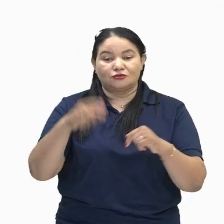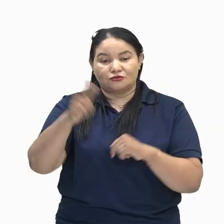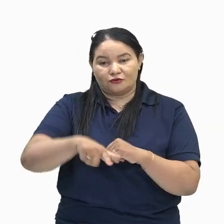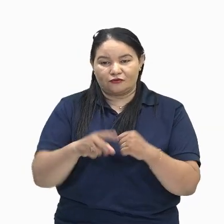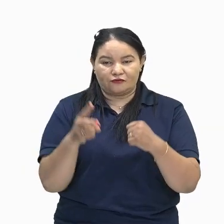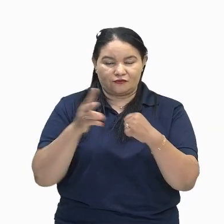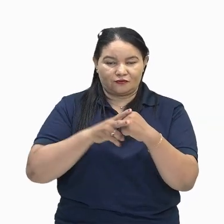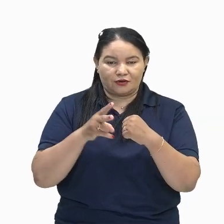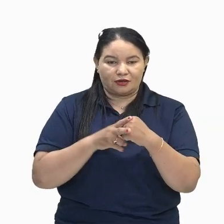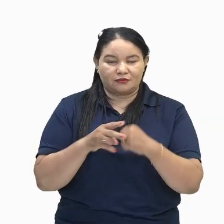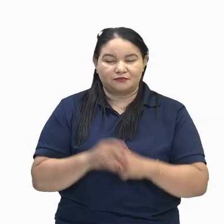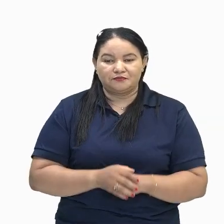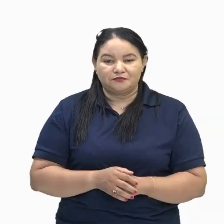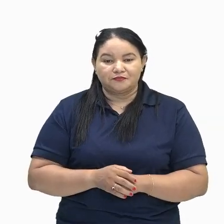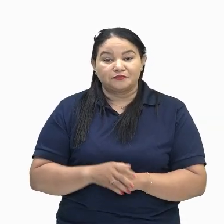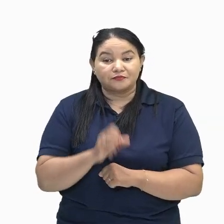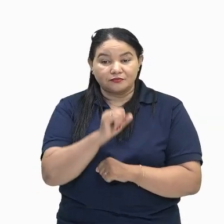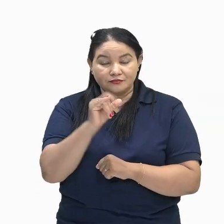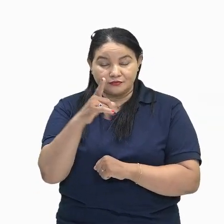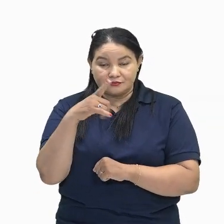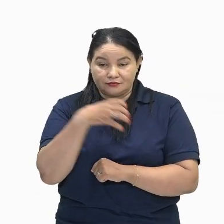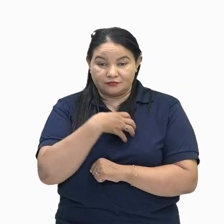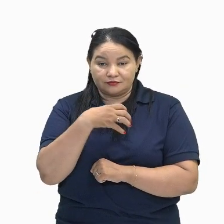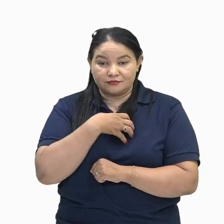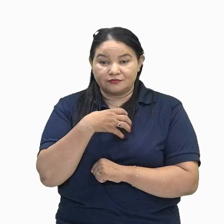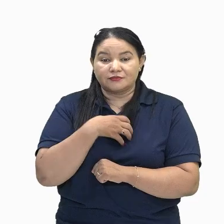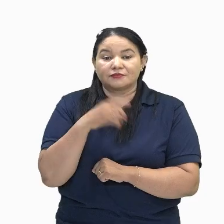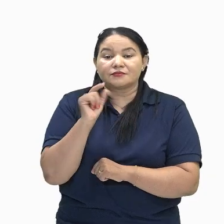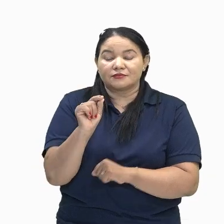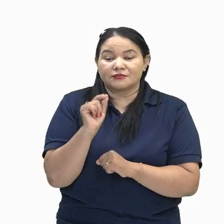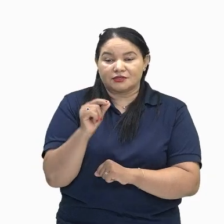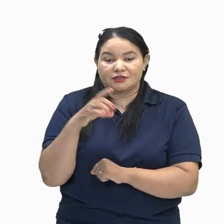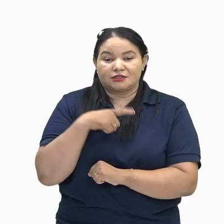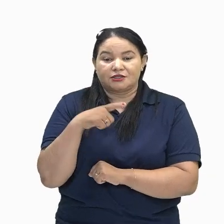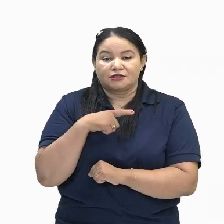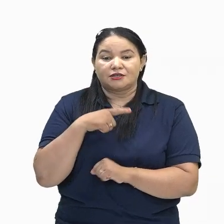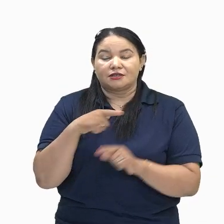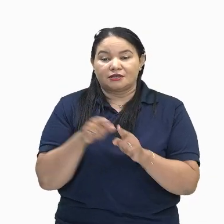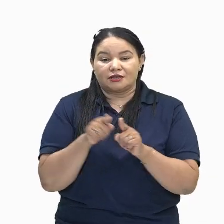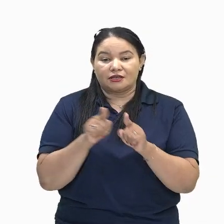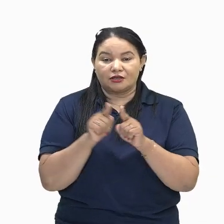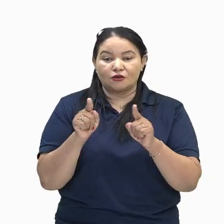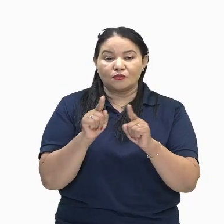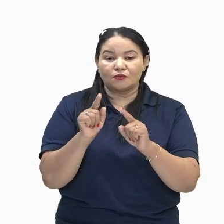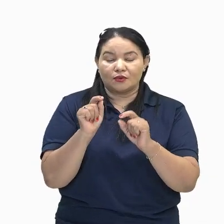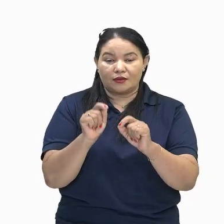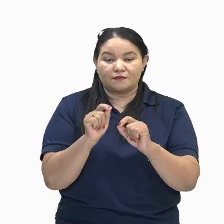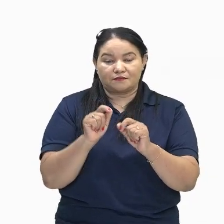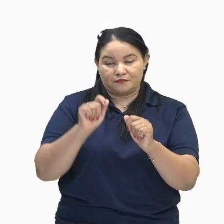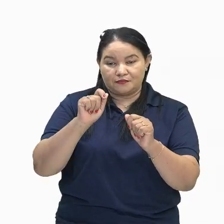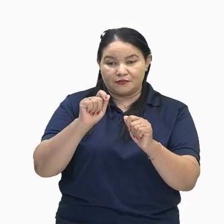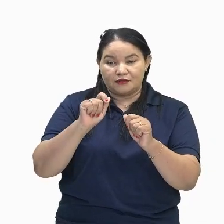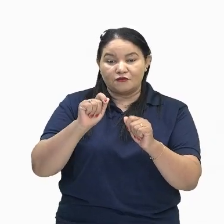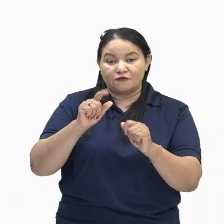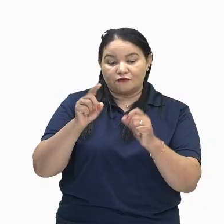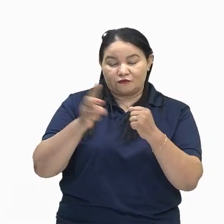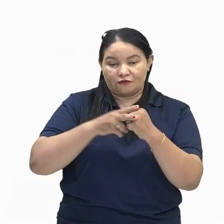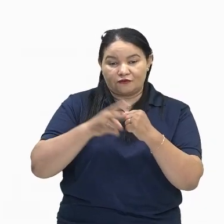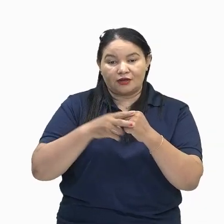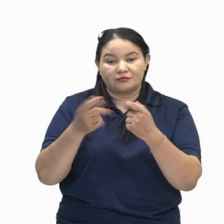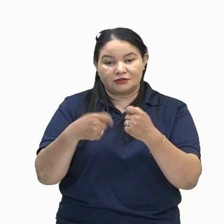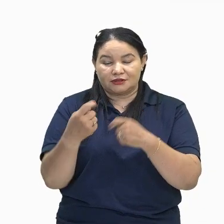só, quando utilizado no sentido de existir, haver é um verbo impessoal e deve ser usado na terceira pessoa do